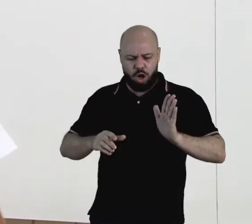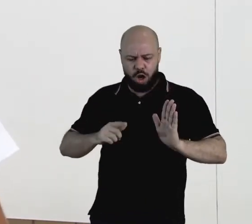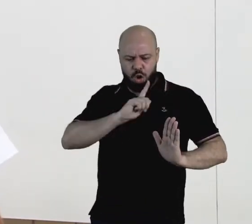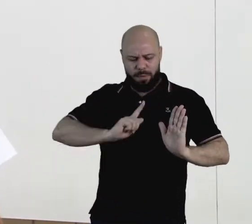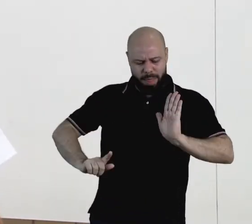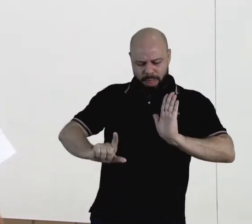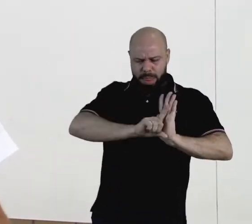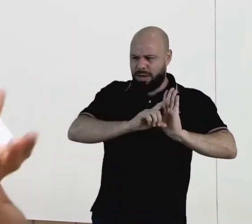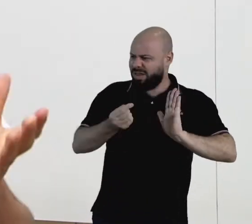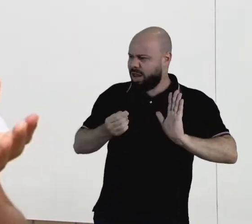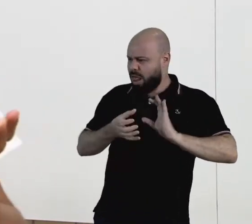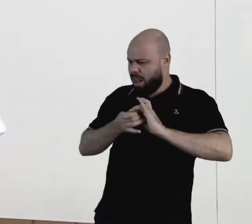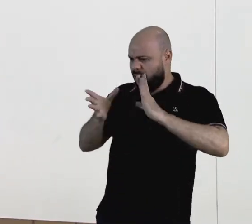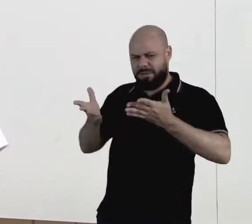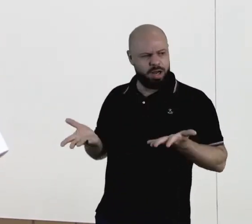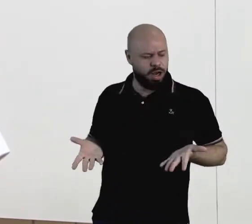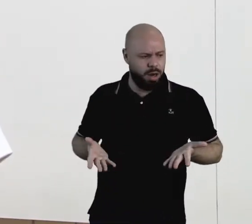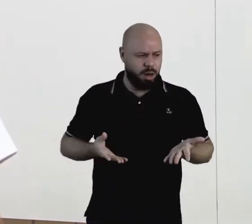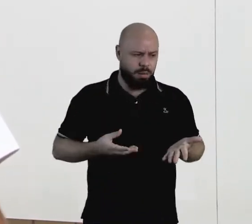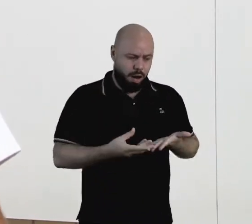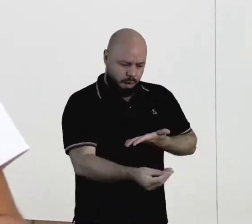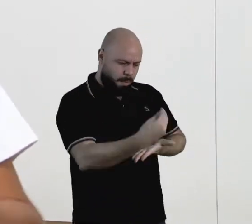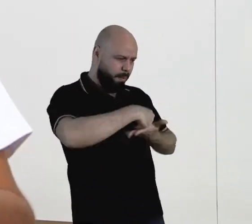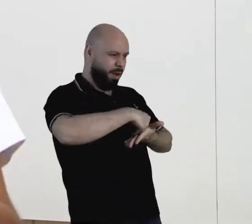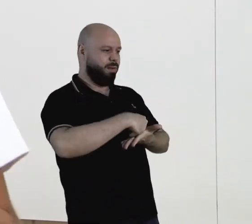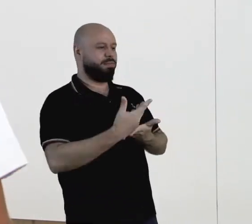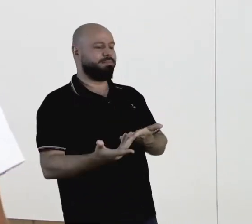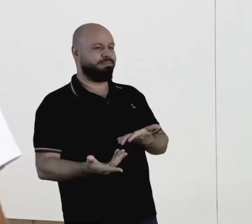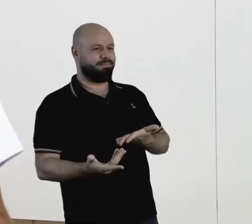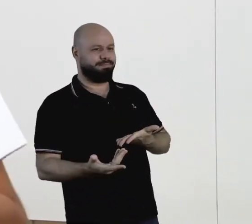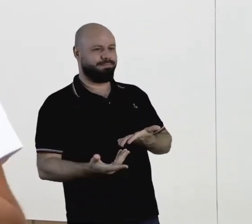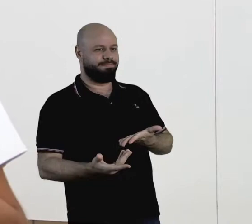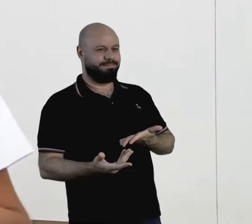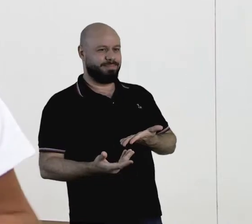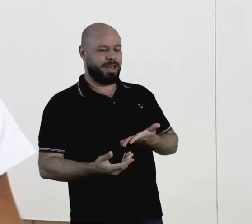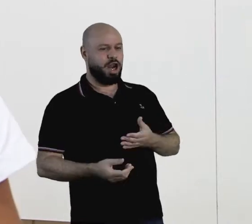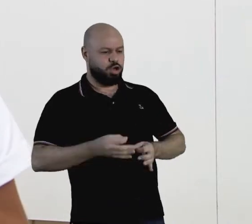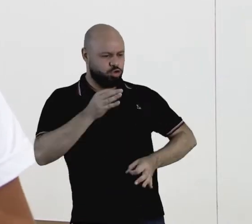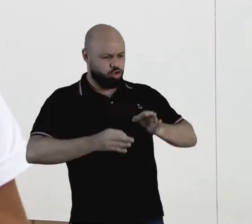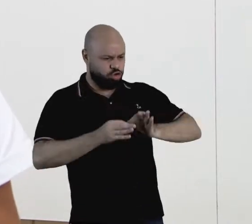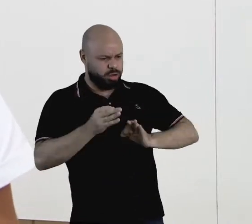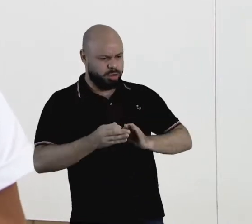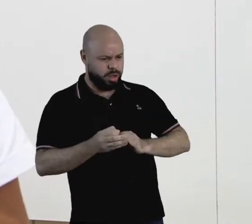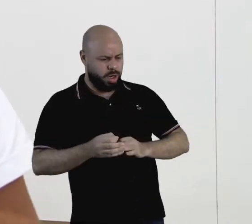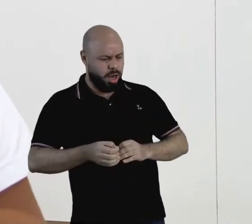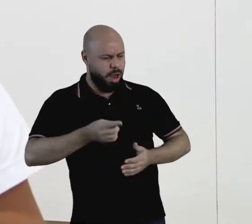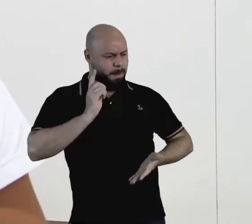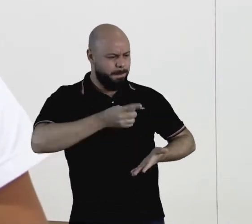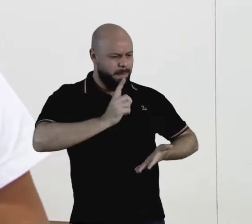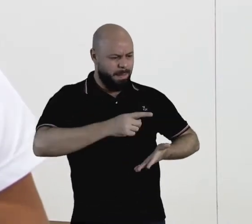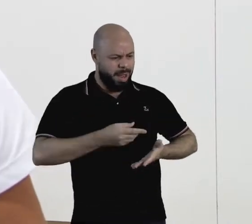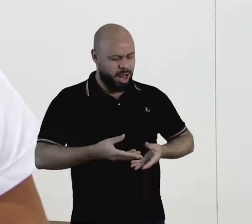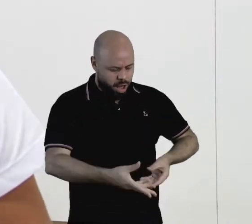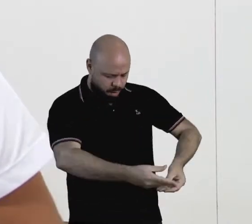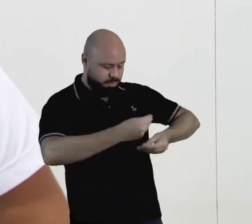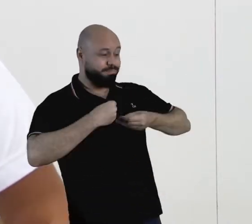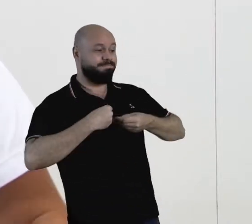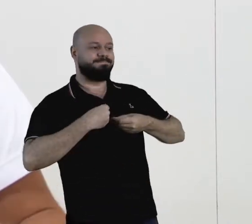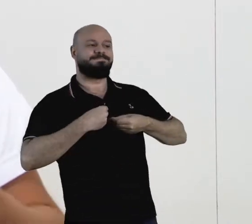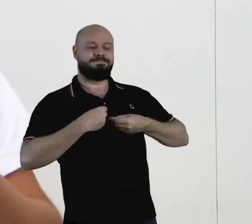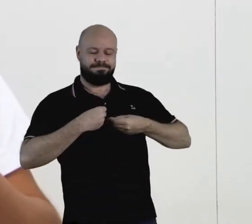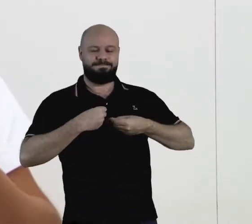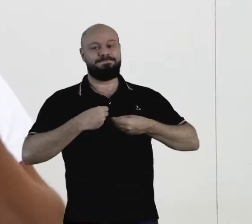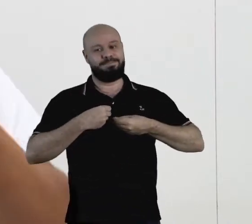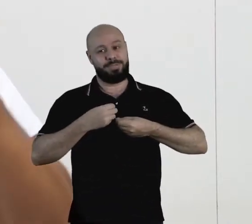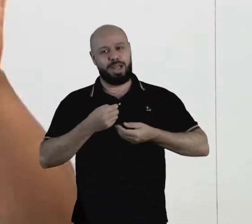posse da escravidão. Bem, eles entraram na justiça e ganharam. Alguns fazendeiros chegaram a ser indenizados